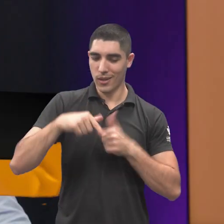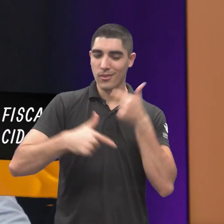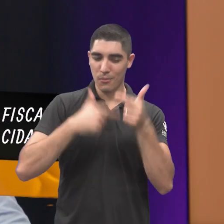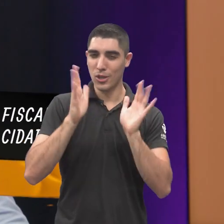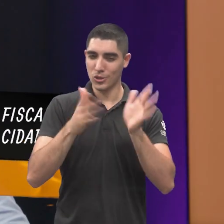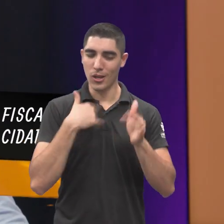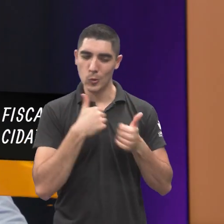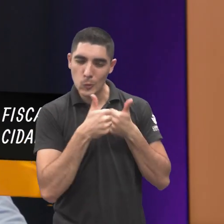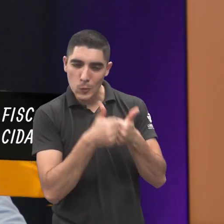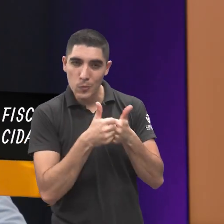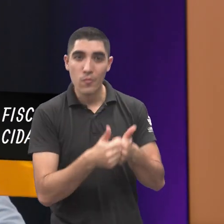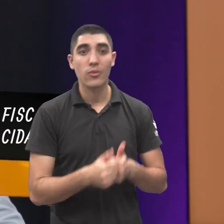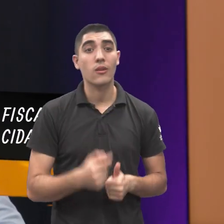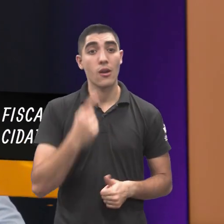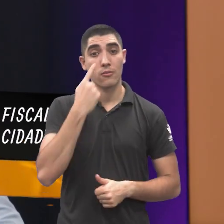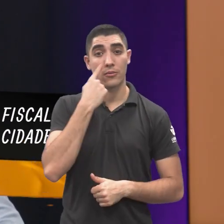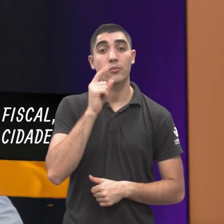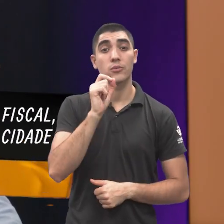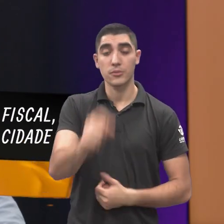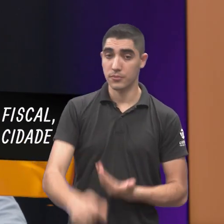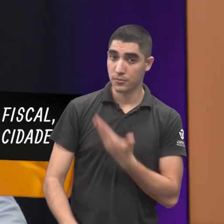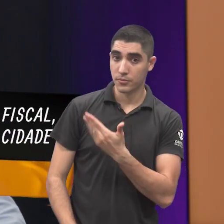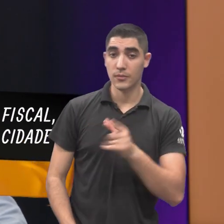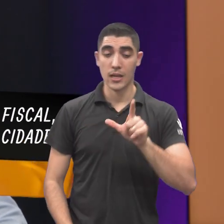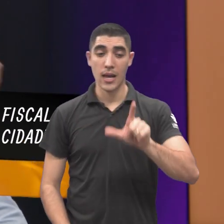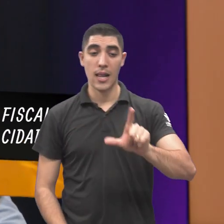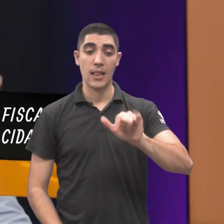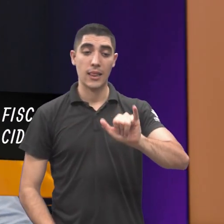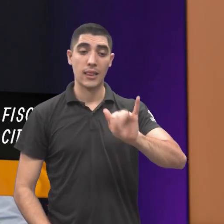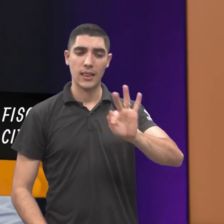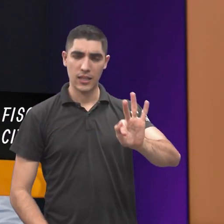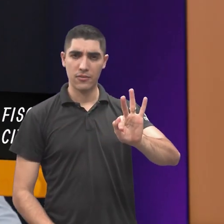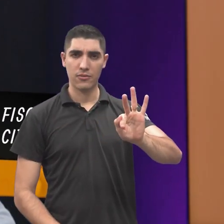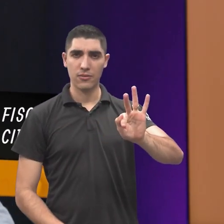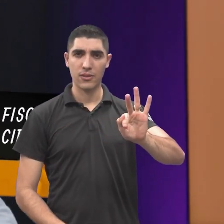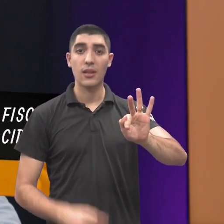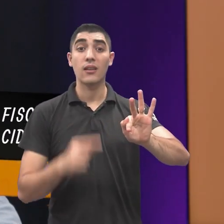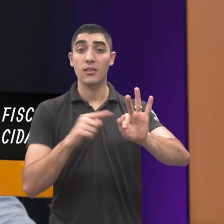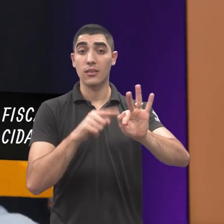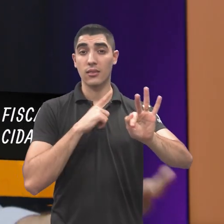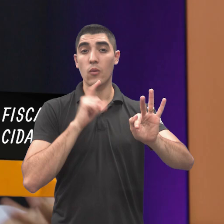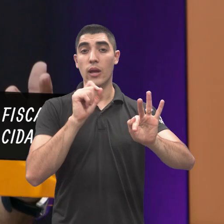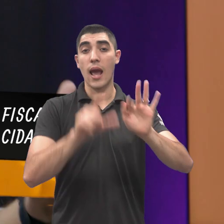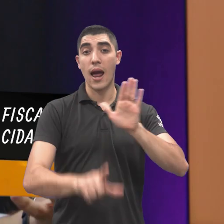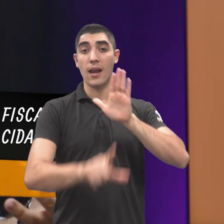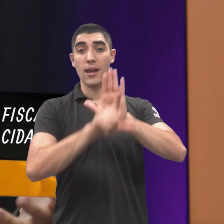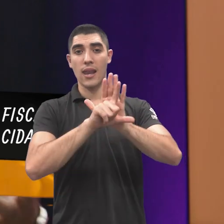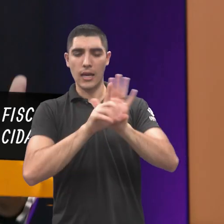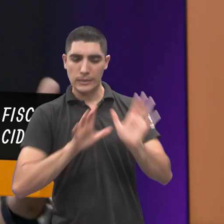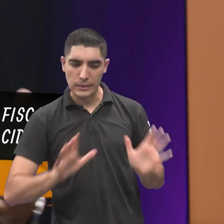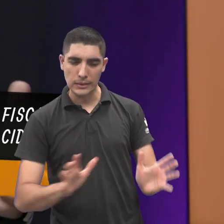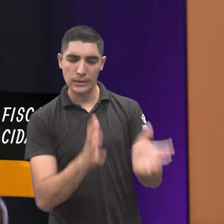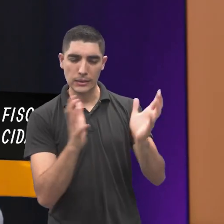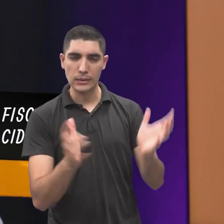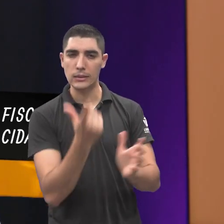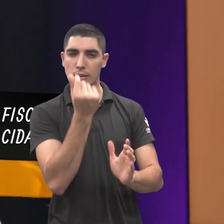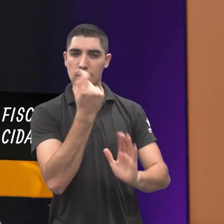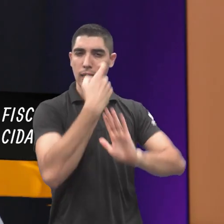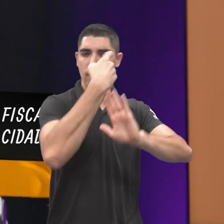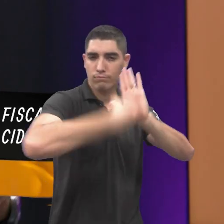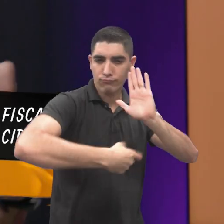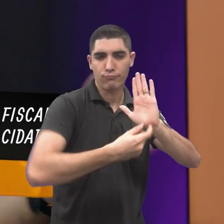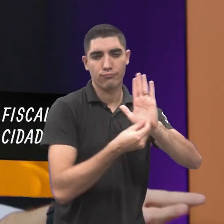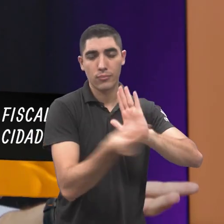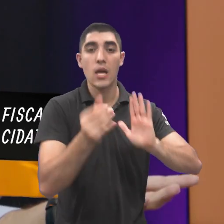de LIF, aqui em São José, muita gente associa LIF do esporte, que é a Lei de Incentivo Fiscal. Ou seja, é uma maneira da gente incentivar